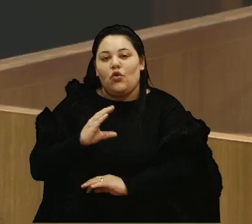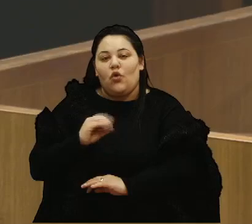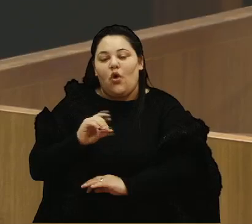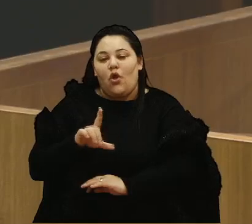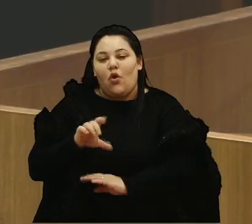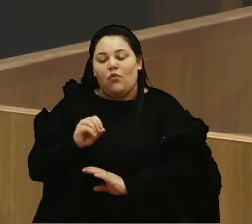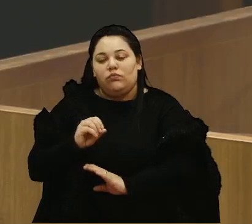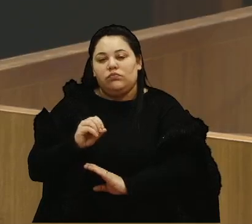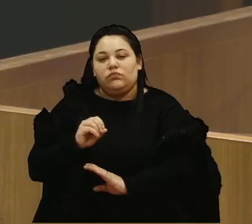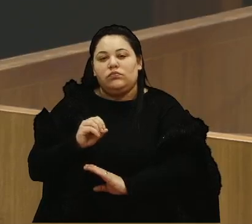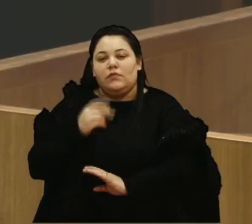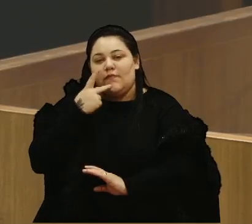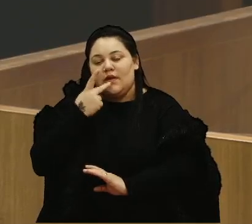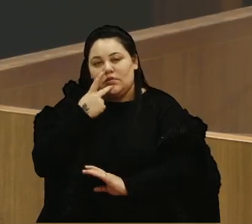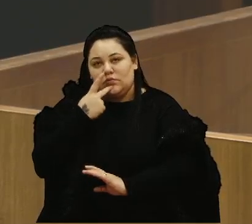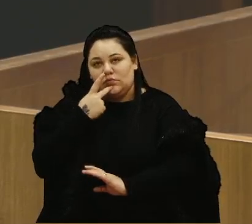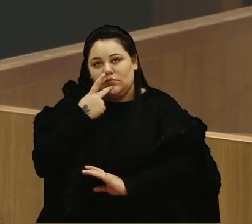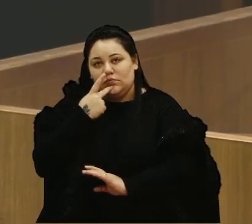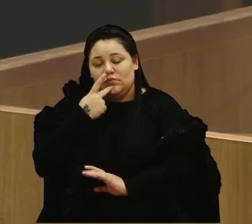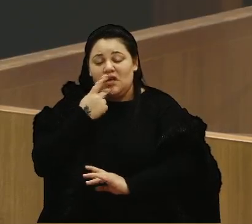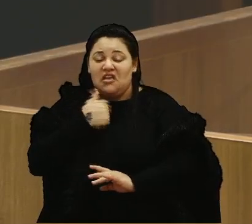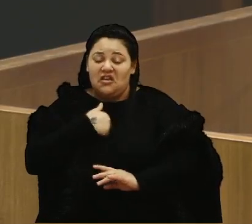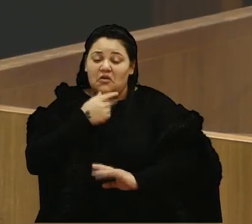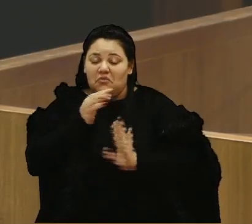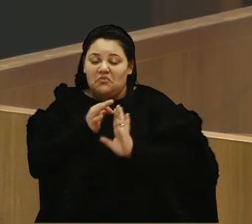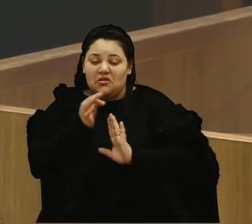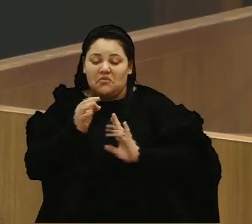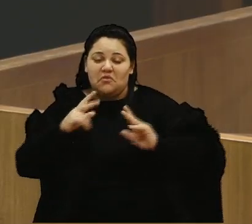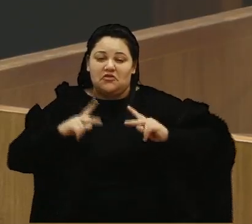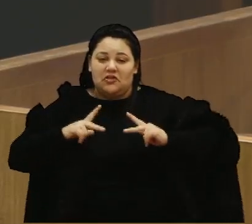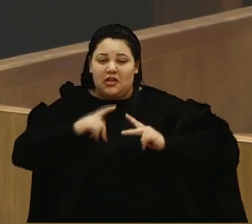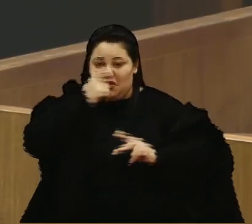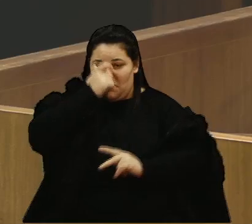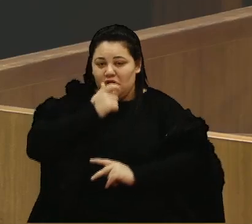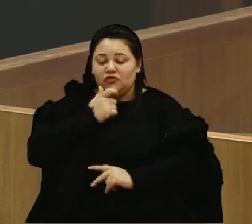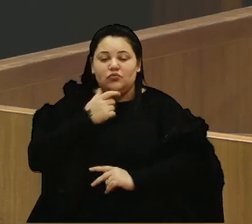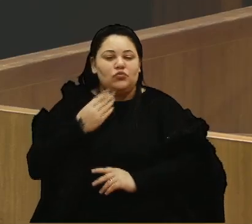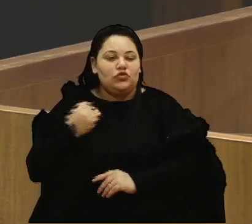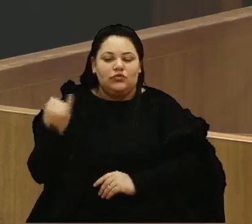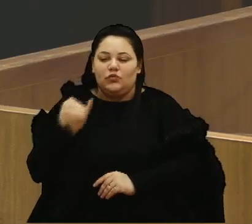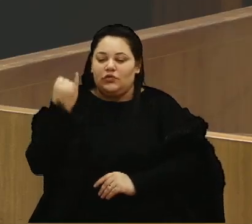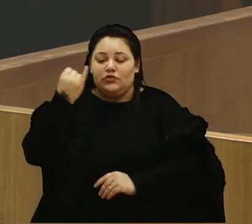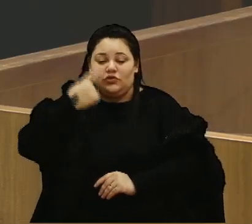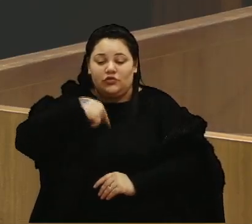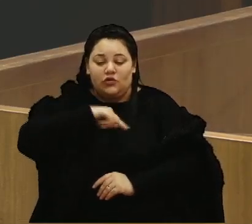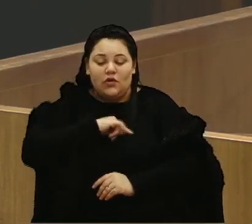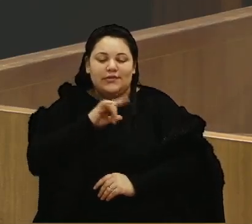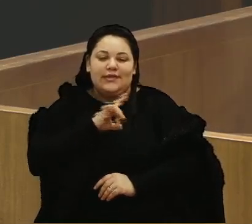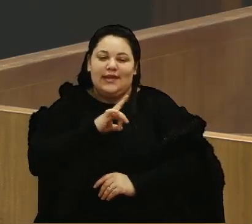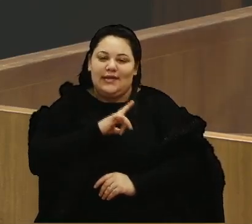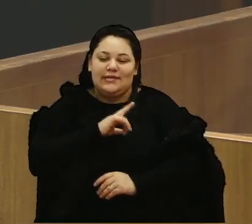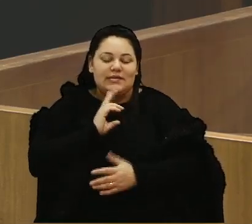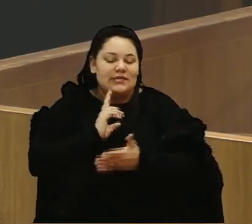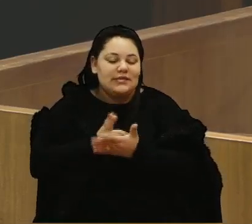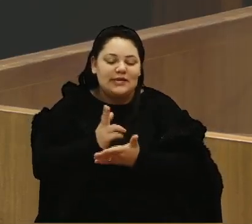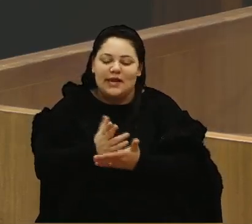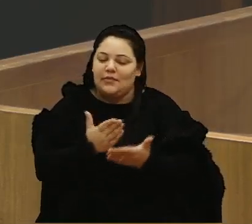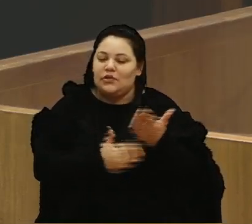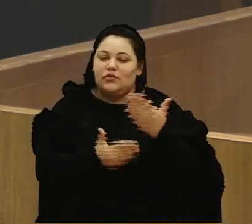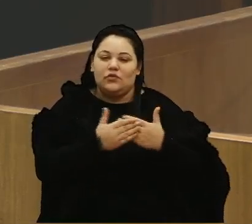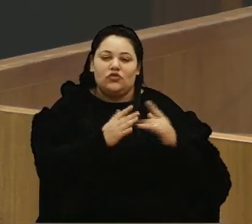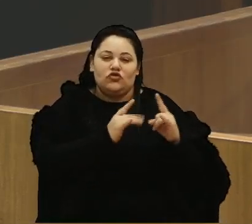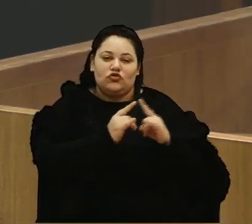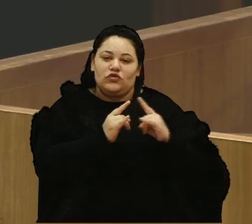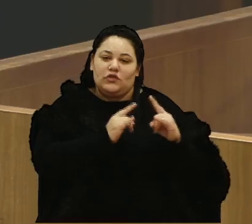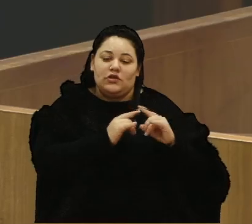racial. Particularmente, acho importantíssimo que nós, cada vez mais, tenhamos protocolos, aliás, em todas as instituições, sobre os